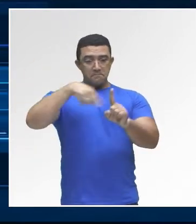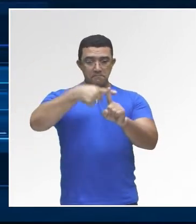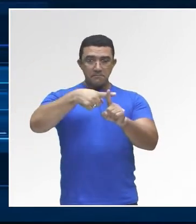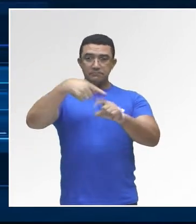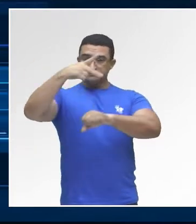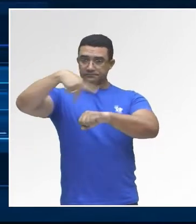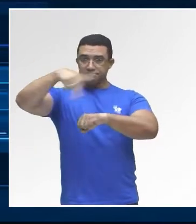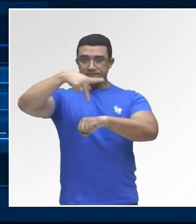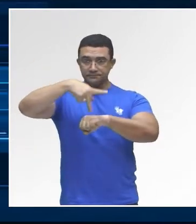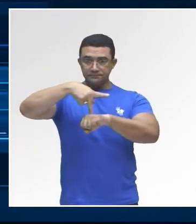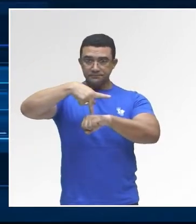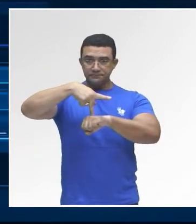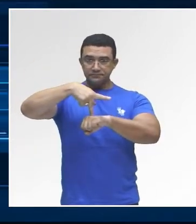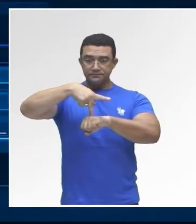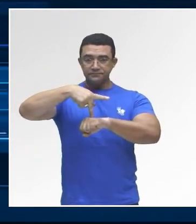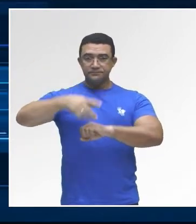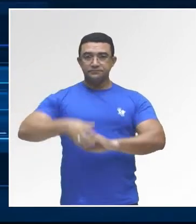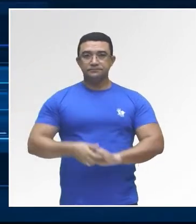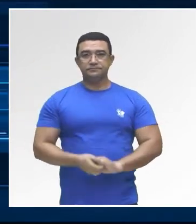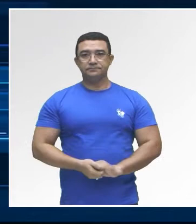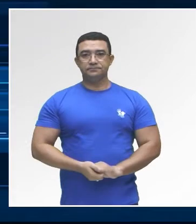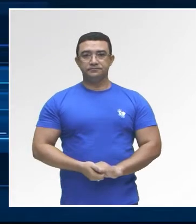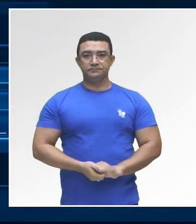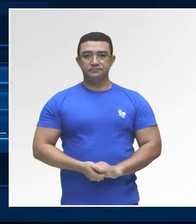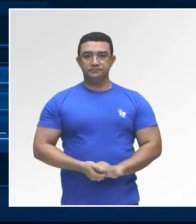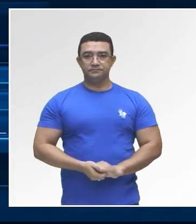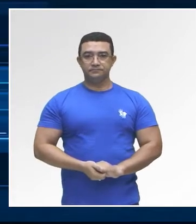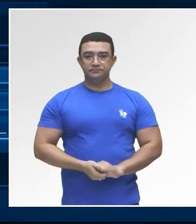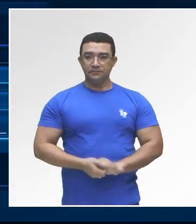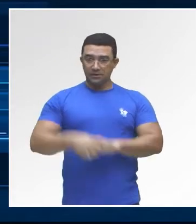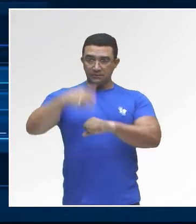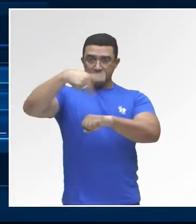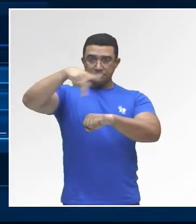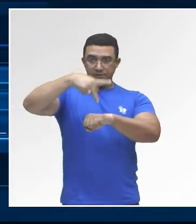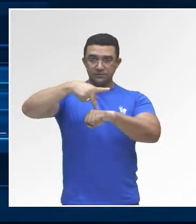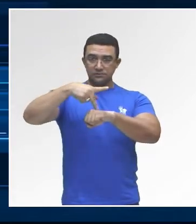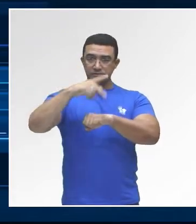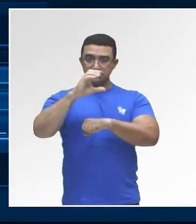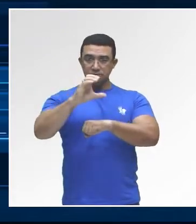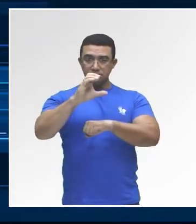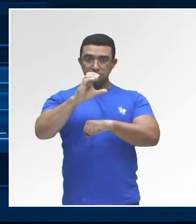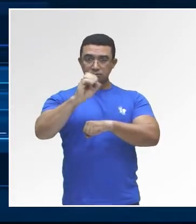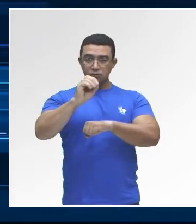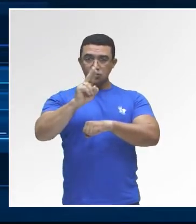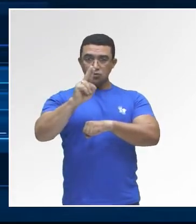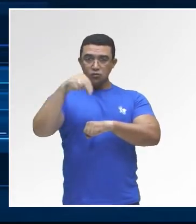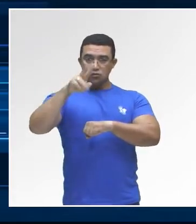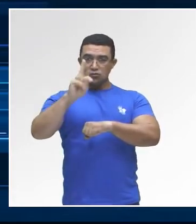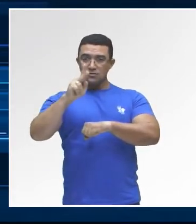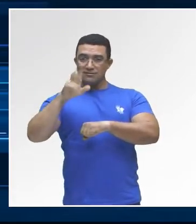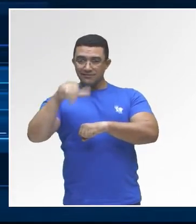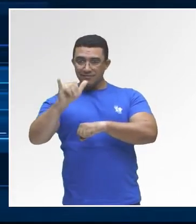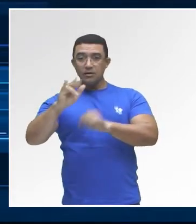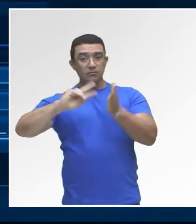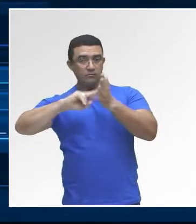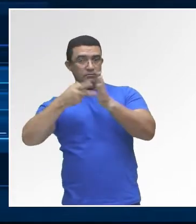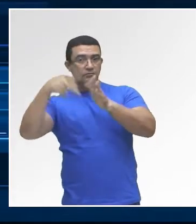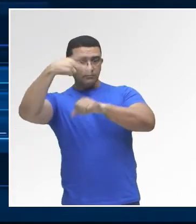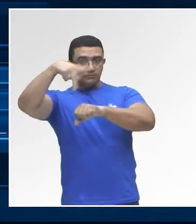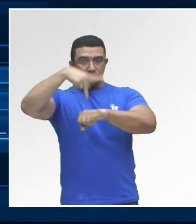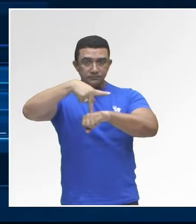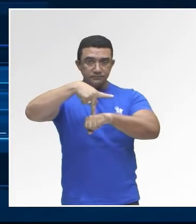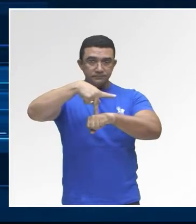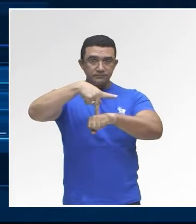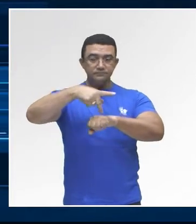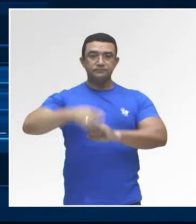da ideia de origem. E no final você diz o nome do seu country, o nome do seu país. No caso, ela me respondeu, I